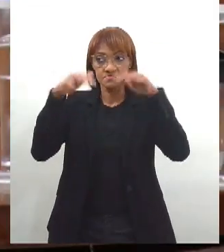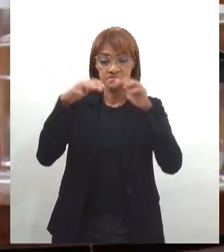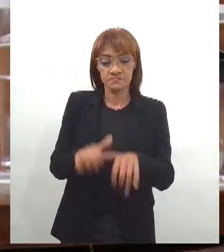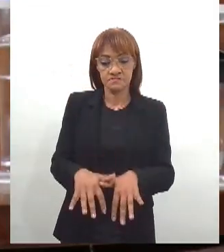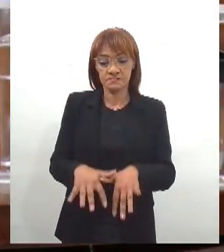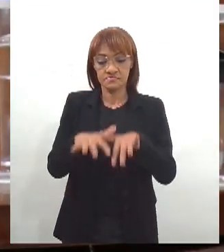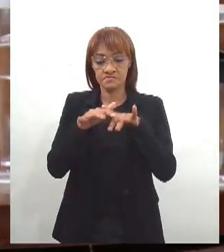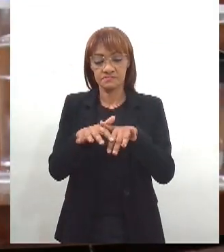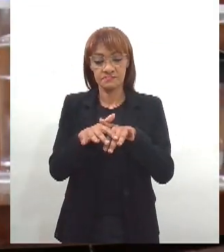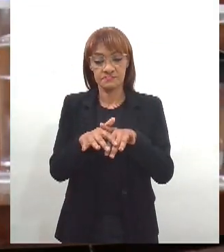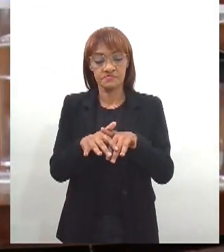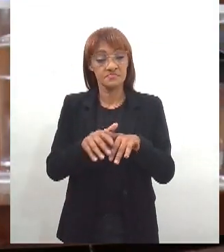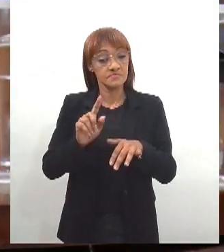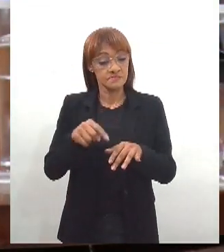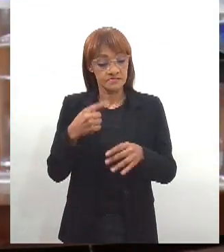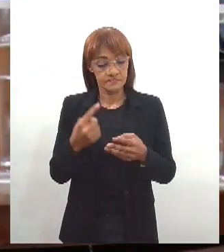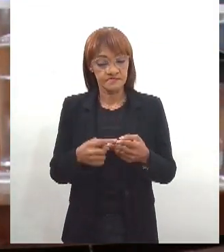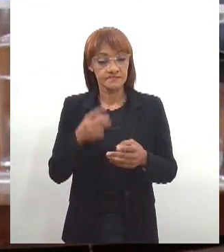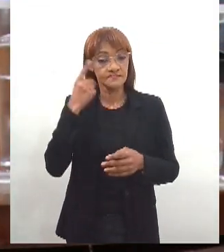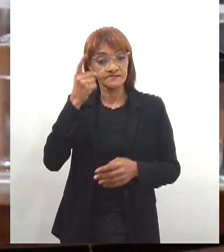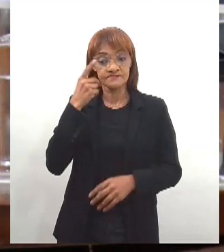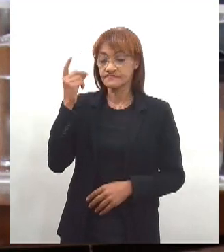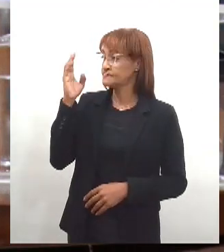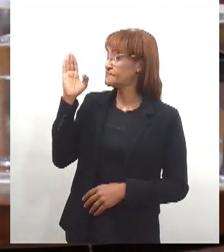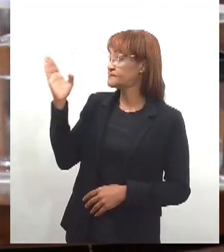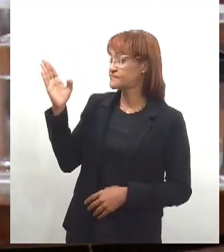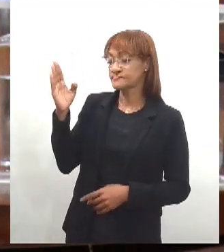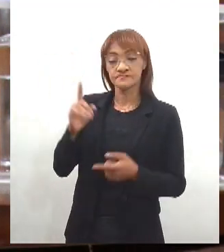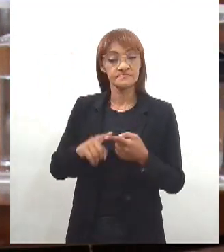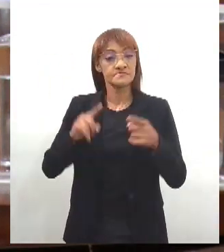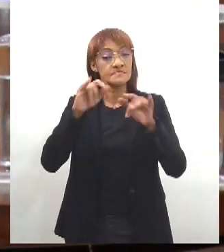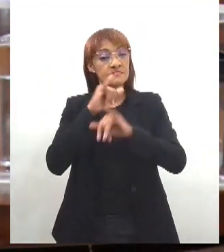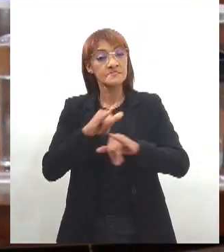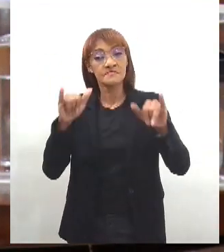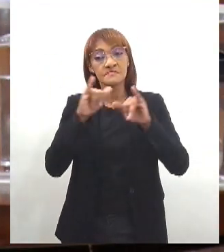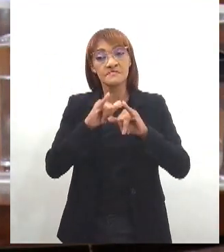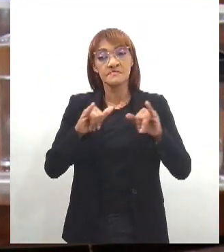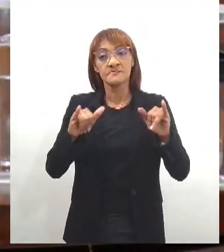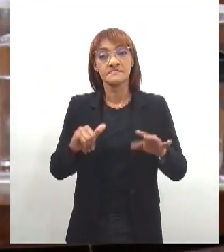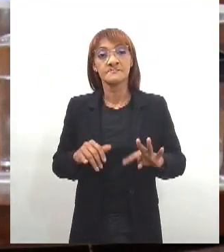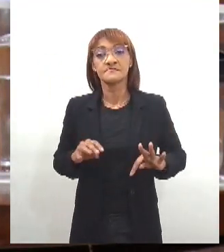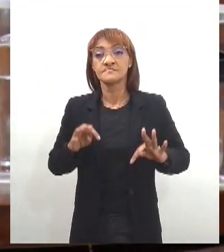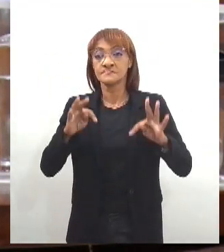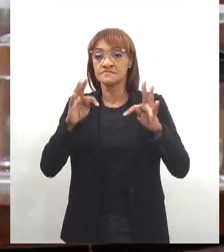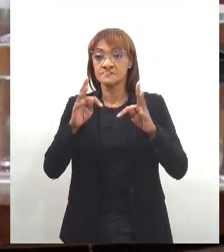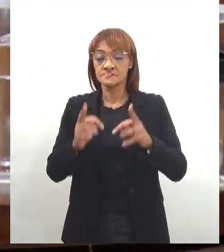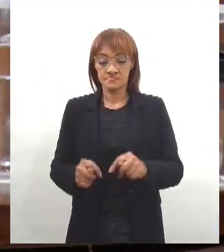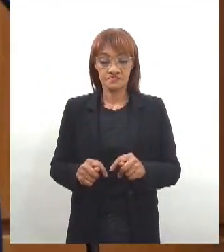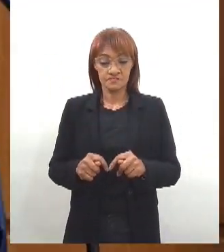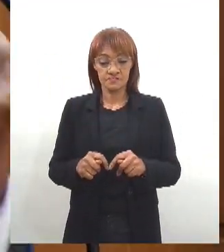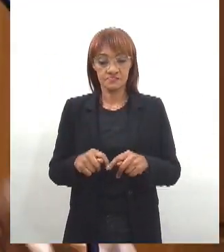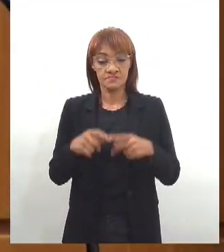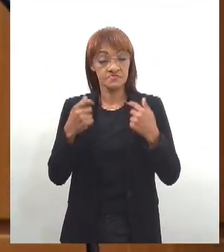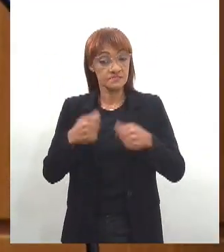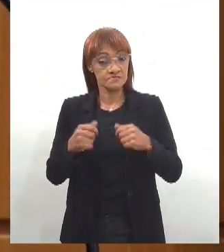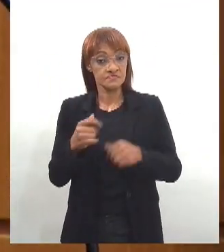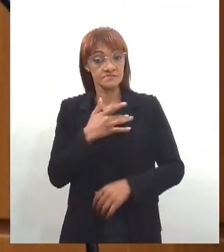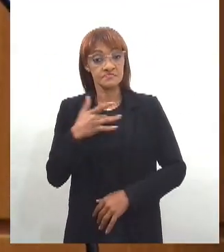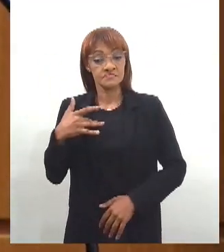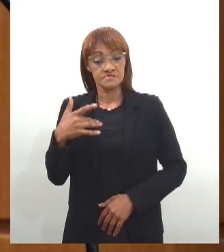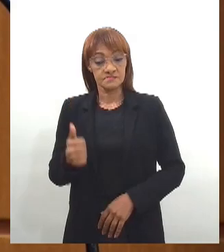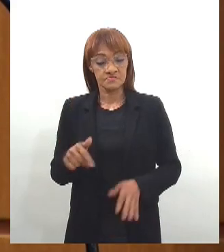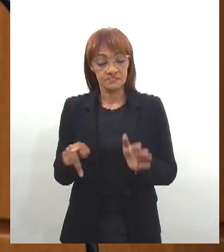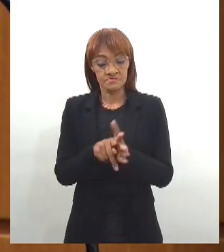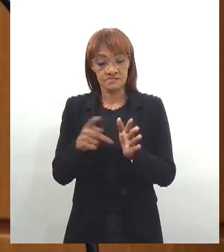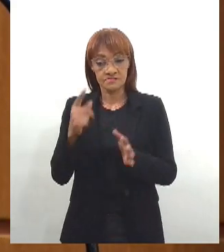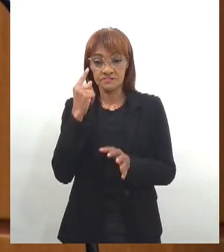o deputado Manuel Marcos fez um alerta a respeito dos cuidados com a saúde ocular e a prevenção à catarata.